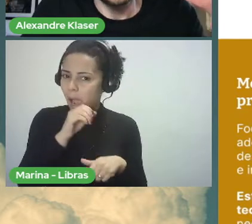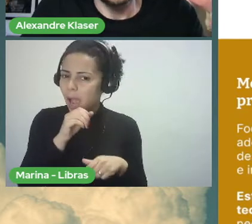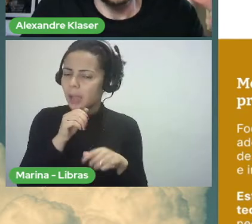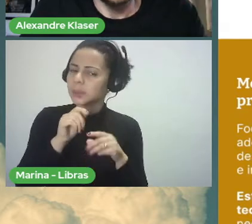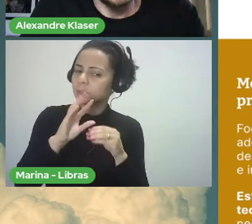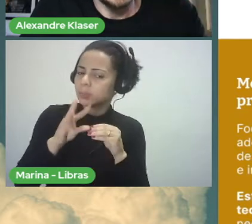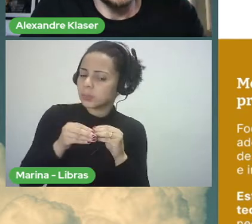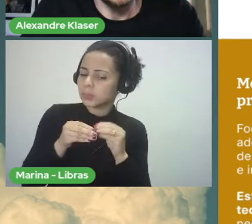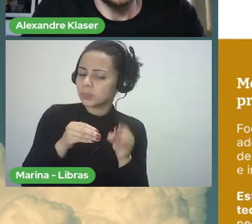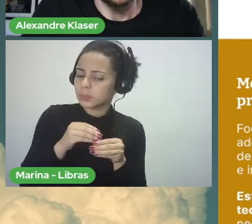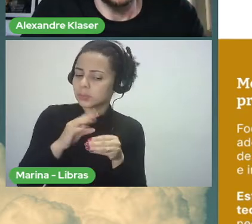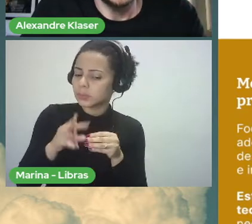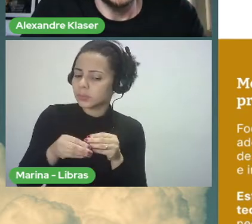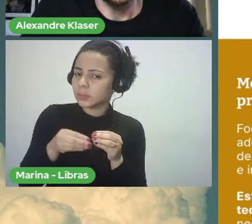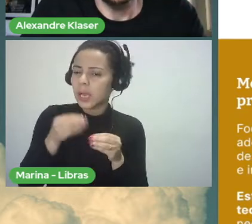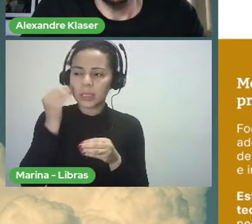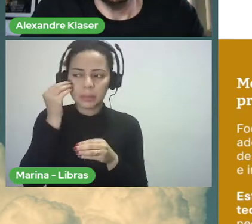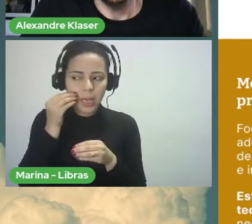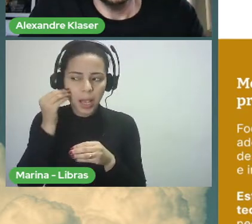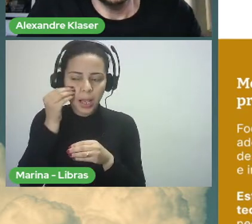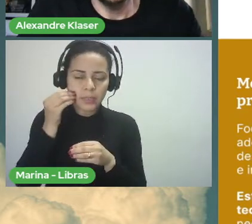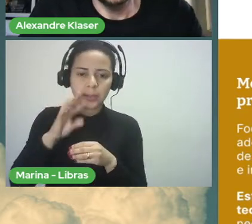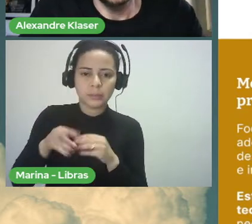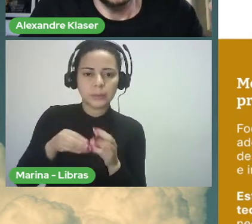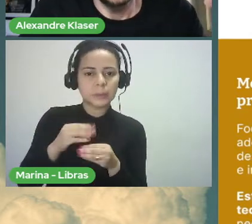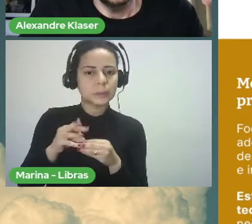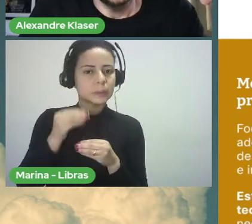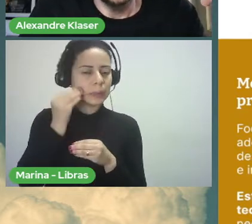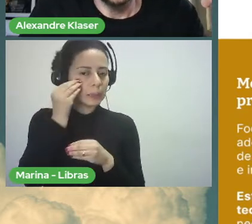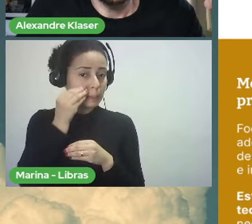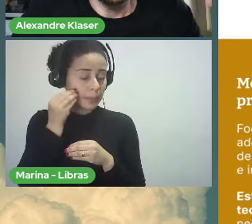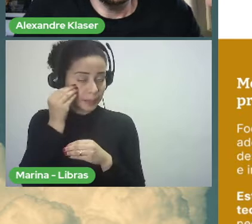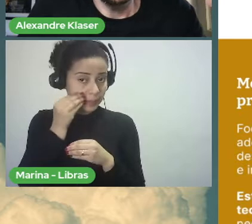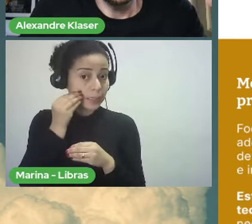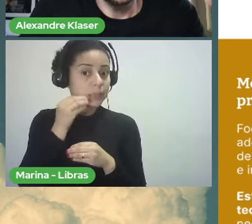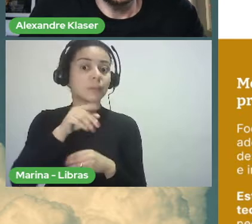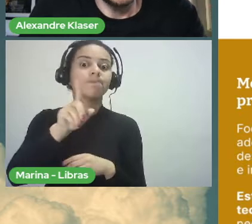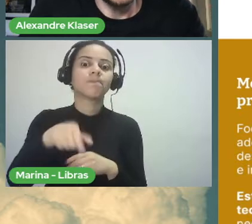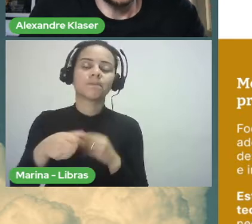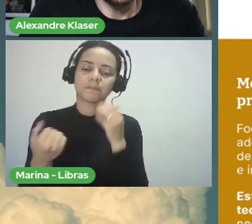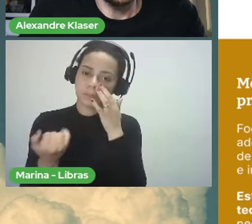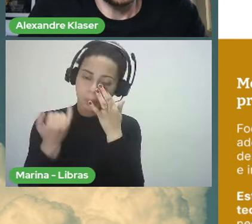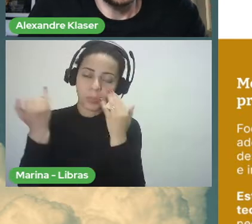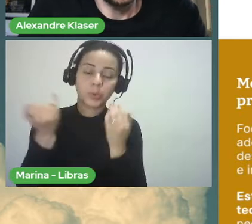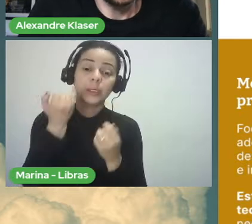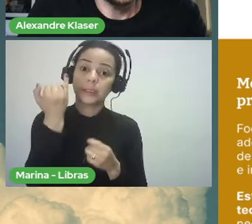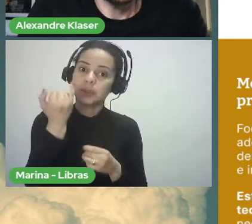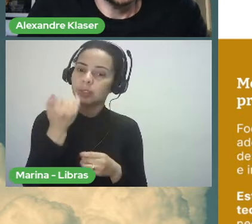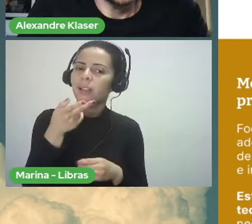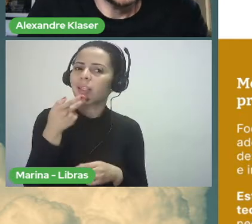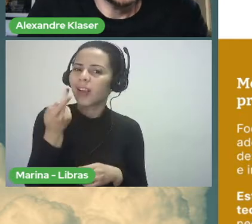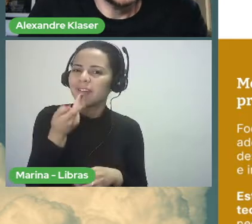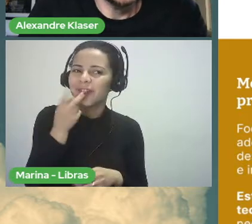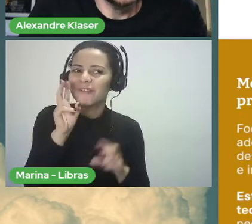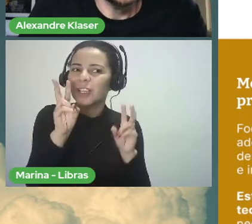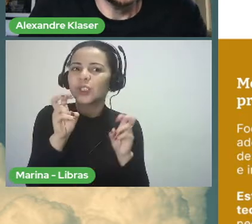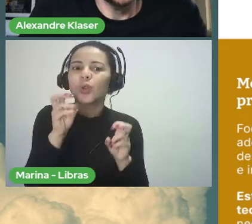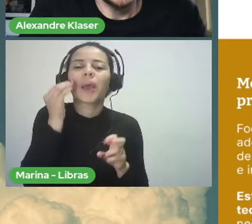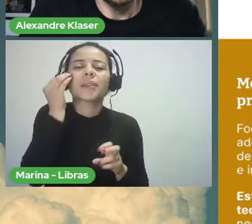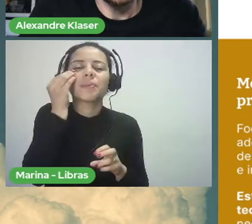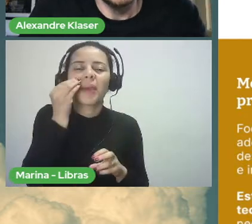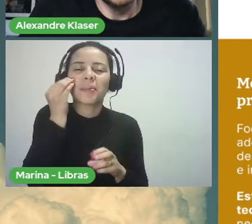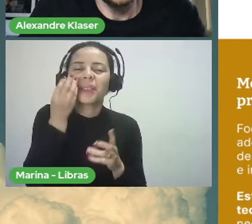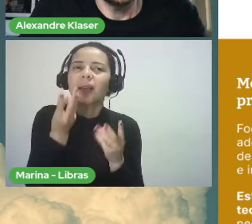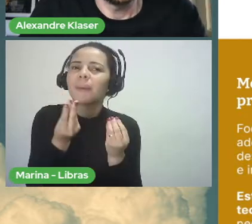entregar pequenos experimentos, e esse é outro ponto importante também, que a gente está falando muito de experimentar, porque a grande capacidade que se quer aqui é a